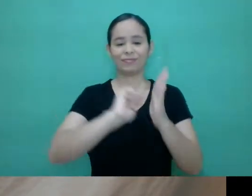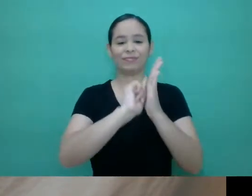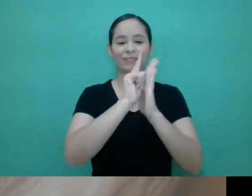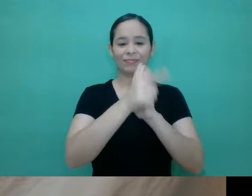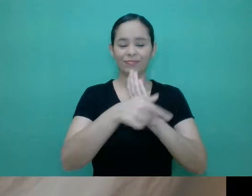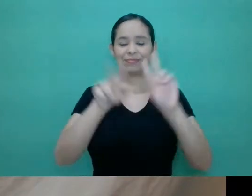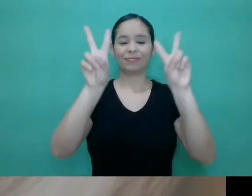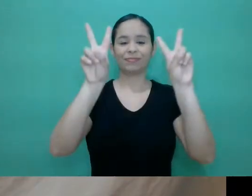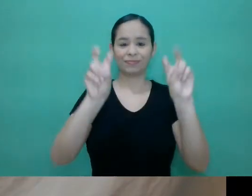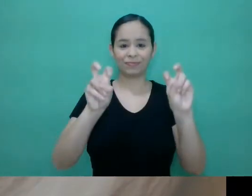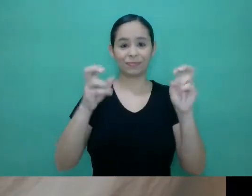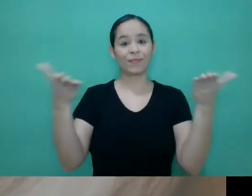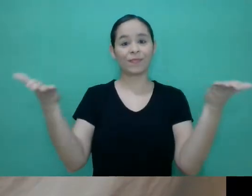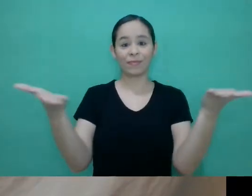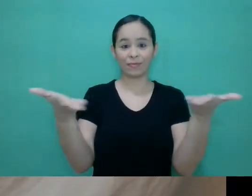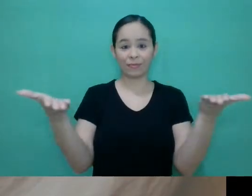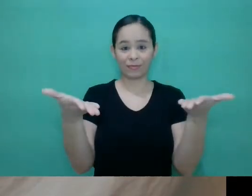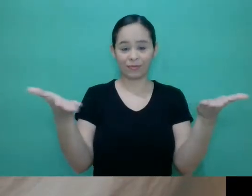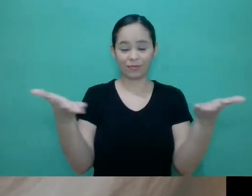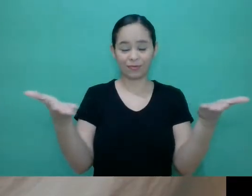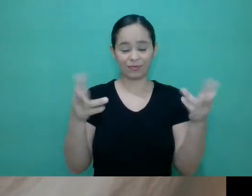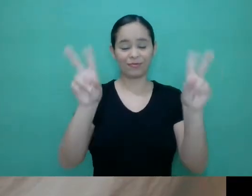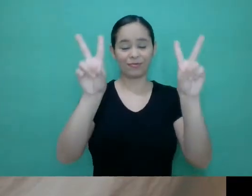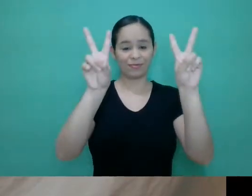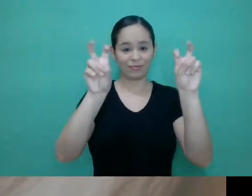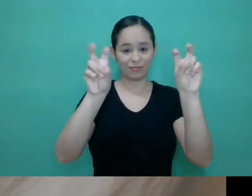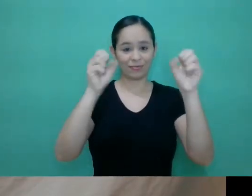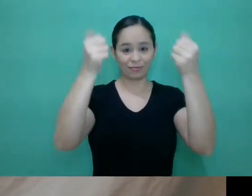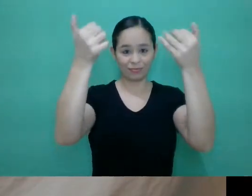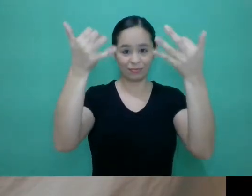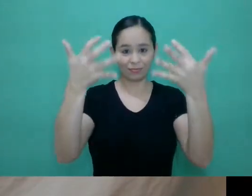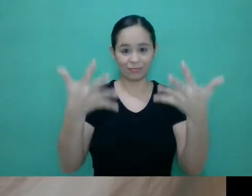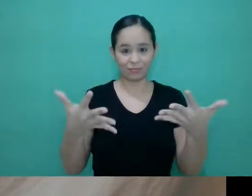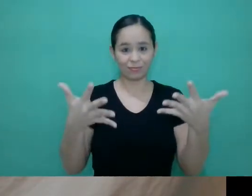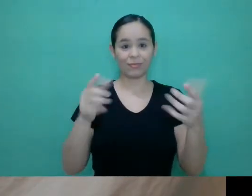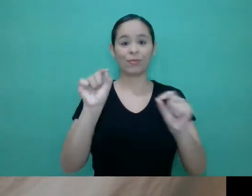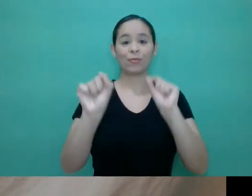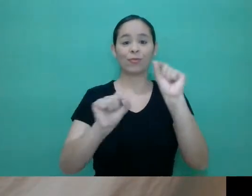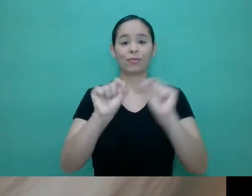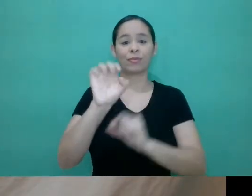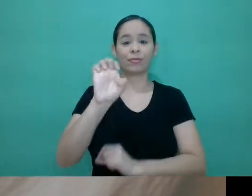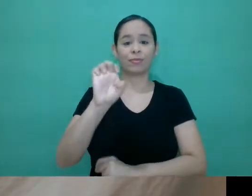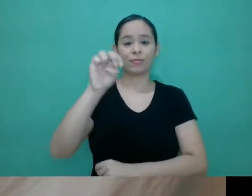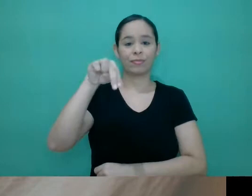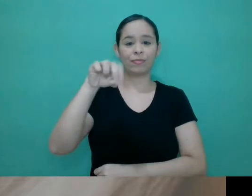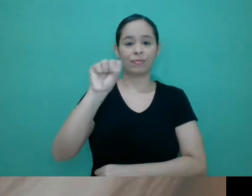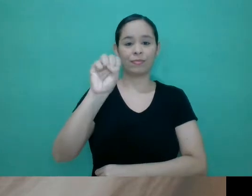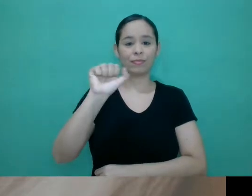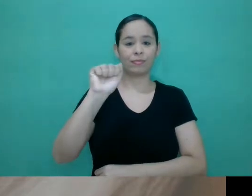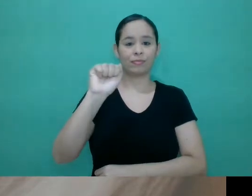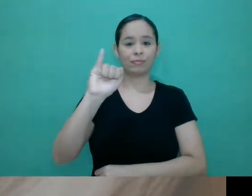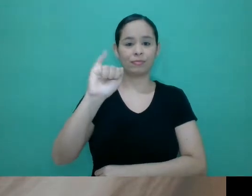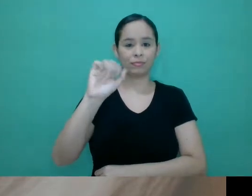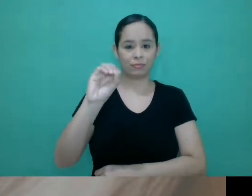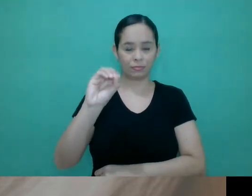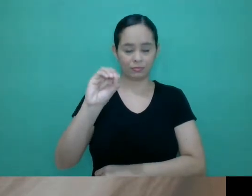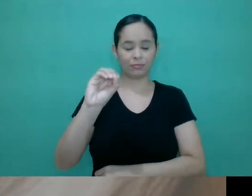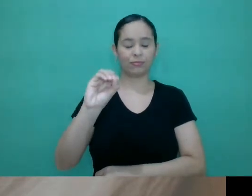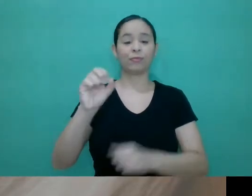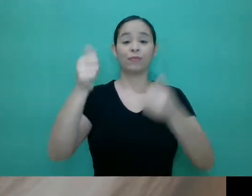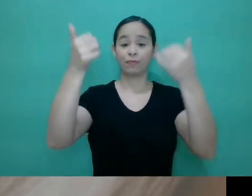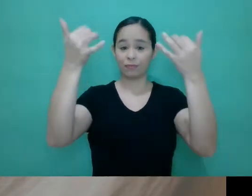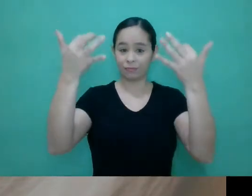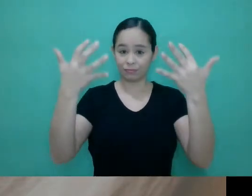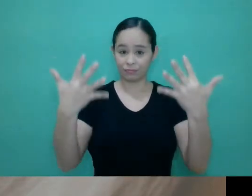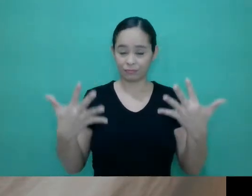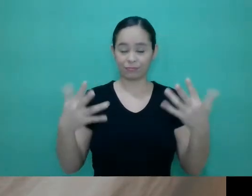Temas. Hoje o assunto da nossa aula é o gênero ensaio, né? E nós vamos falar um pouquinho do gênero